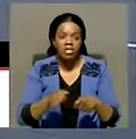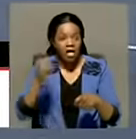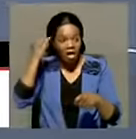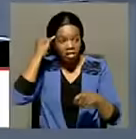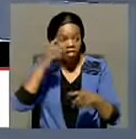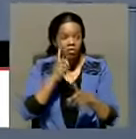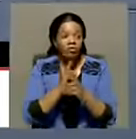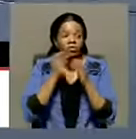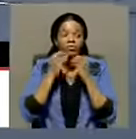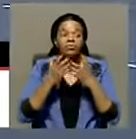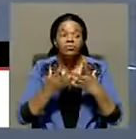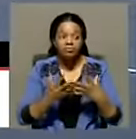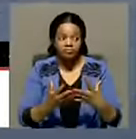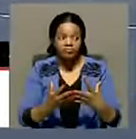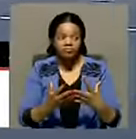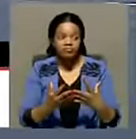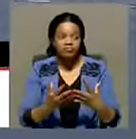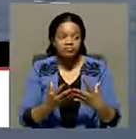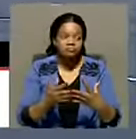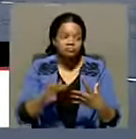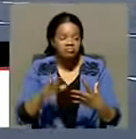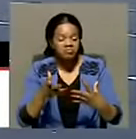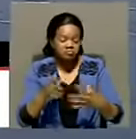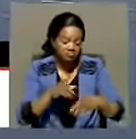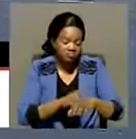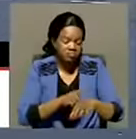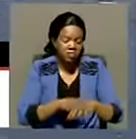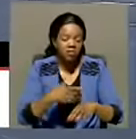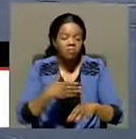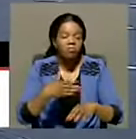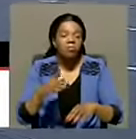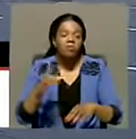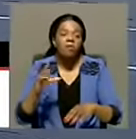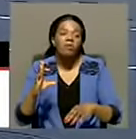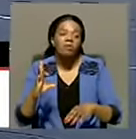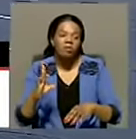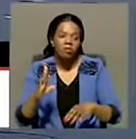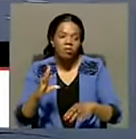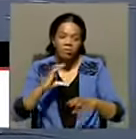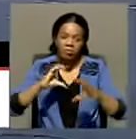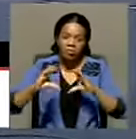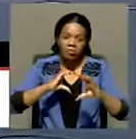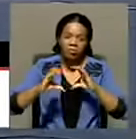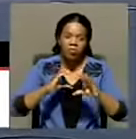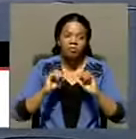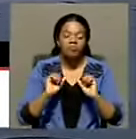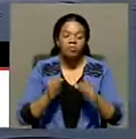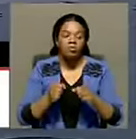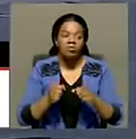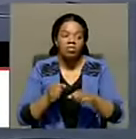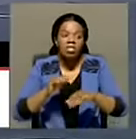este encontro dure pelo menos uma hora. Depois, o chefe de Estado angolano,